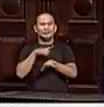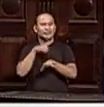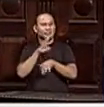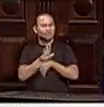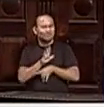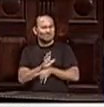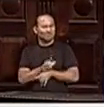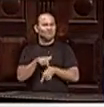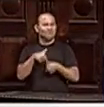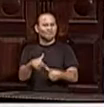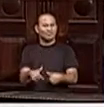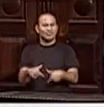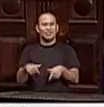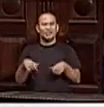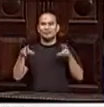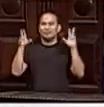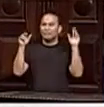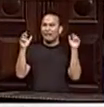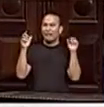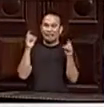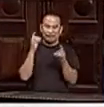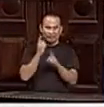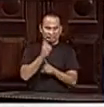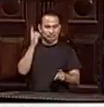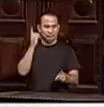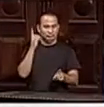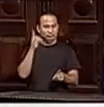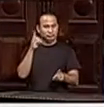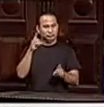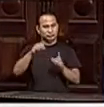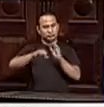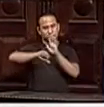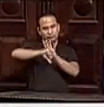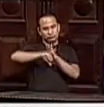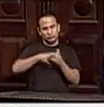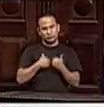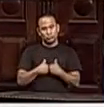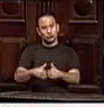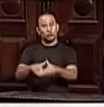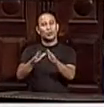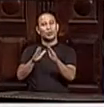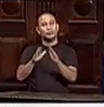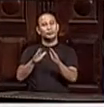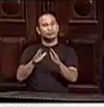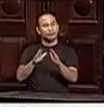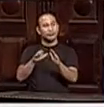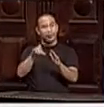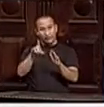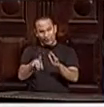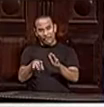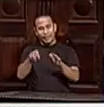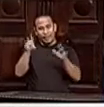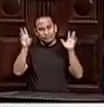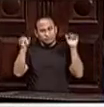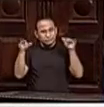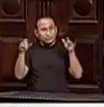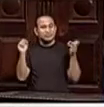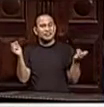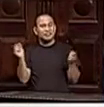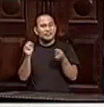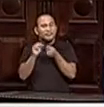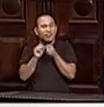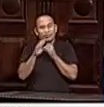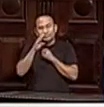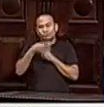sustentado a tese do flagrante por crime continuado. Essa é a tese que embasa a denúncia